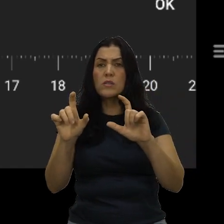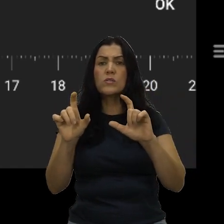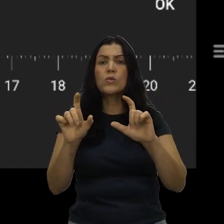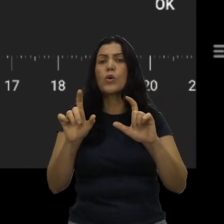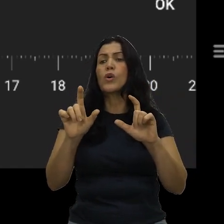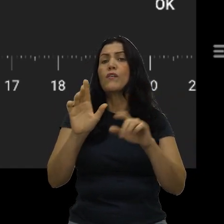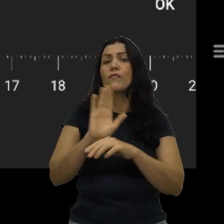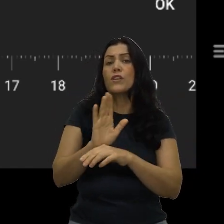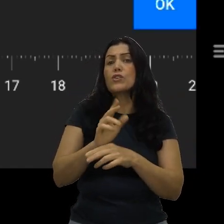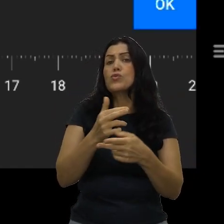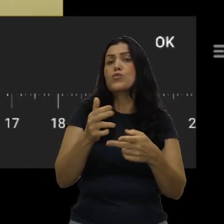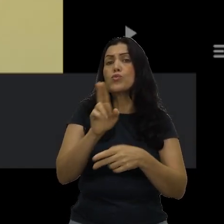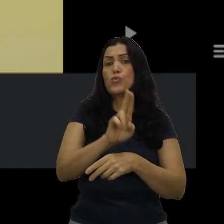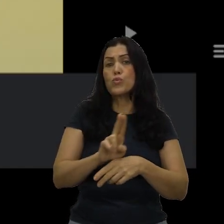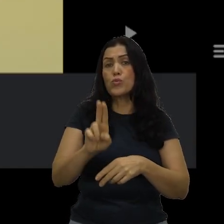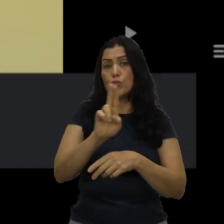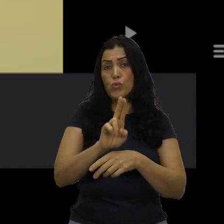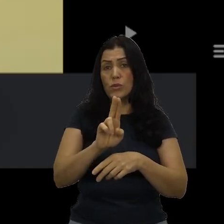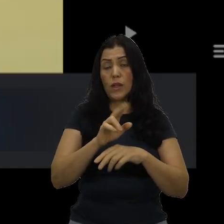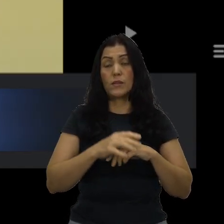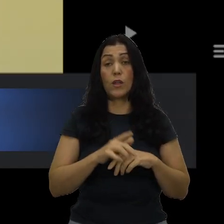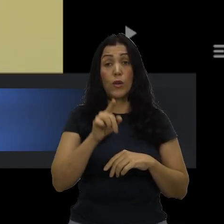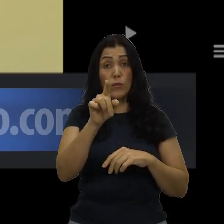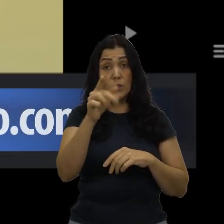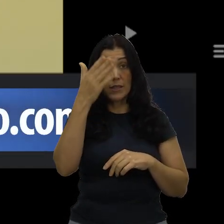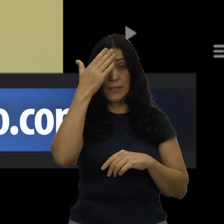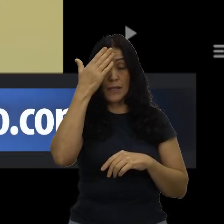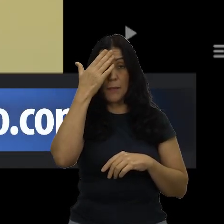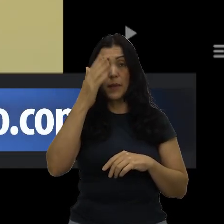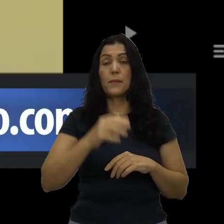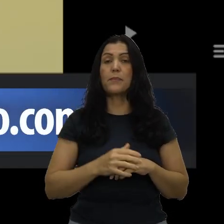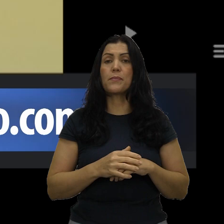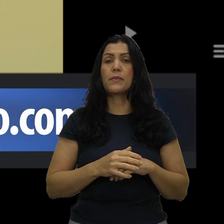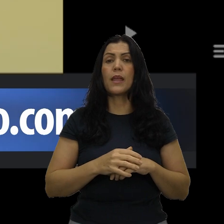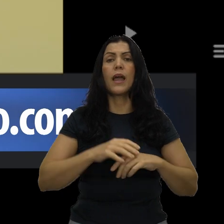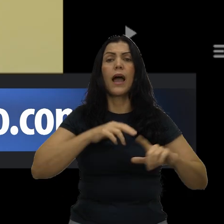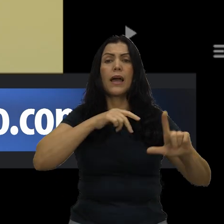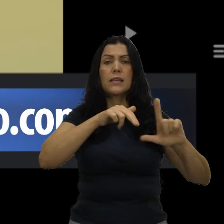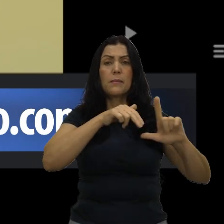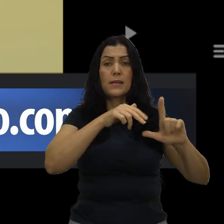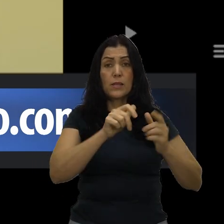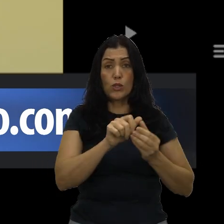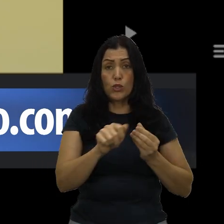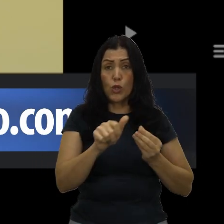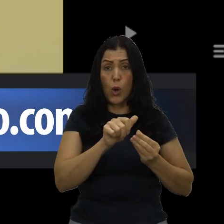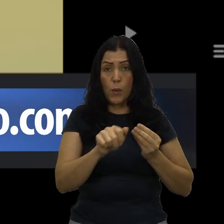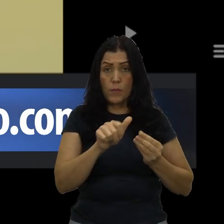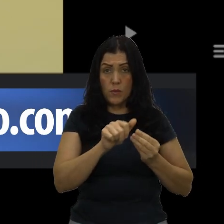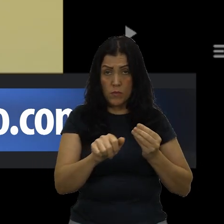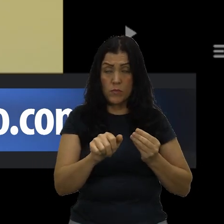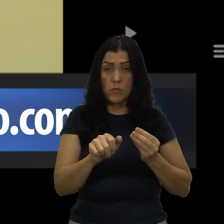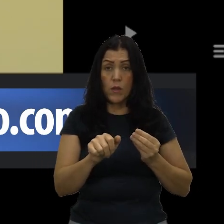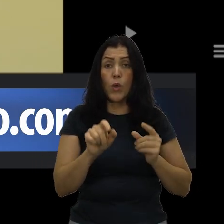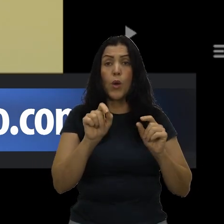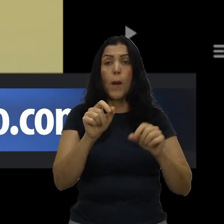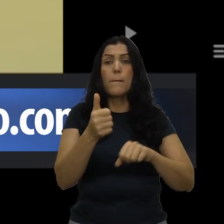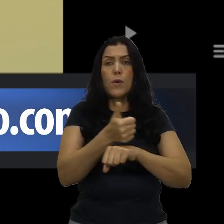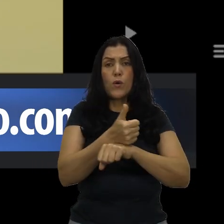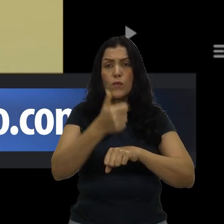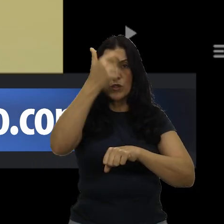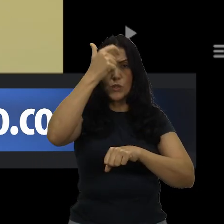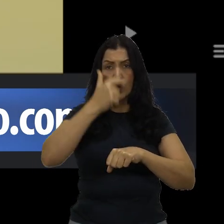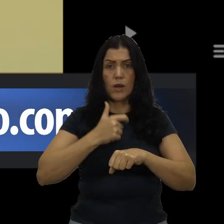ou fotos que serão utilizadas. É importante você saber que em uma animação de stop motion convencional,